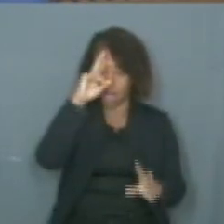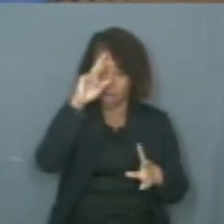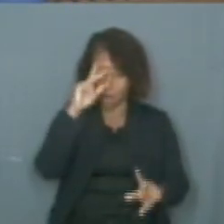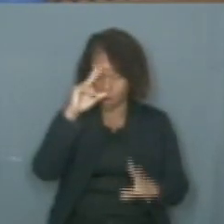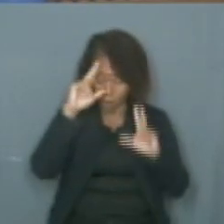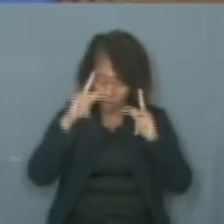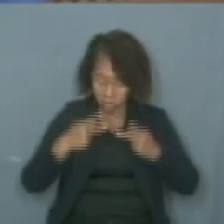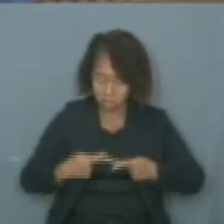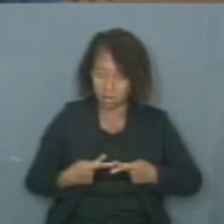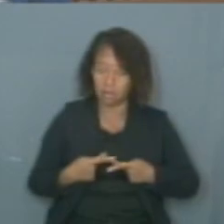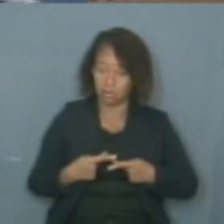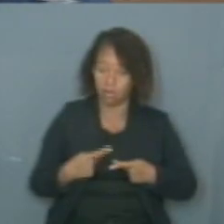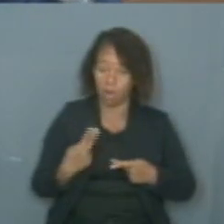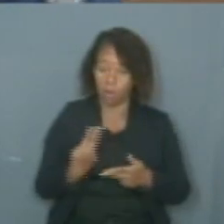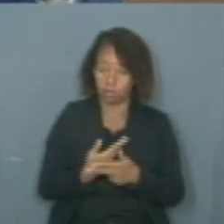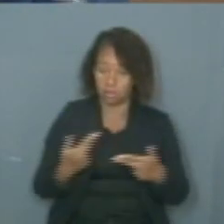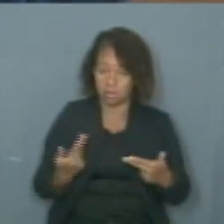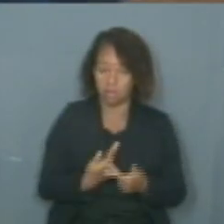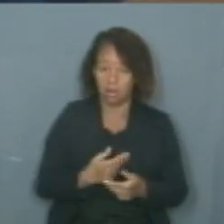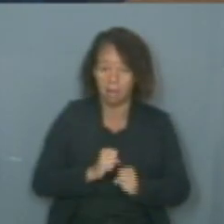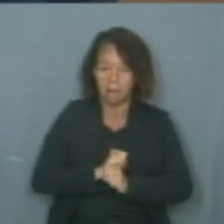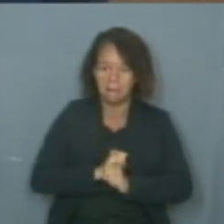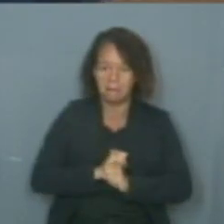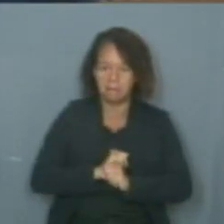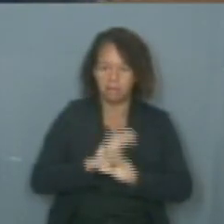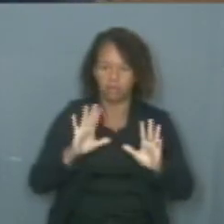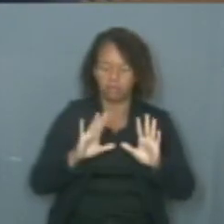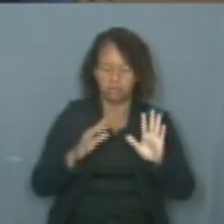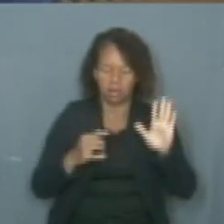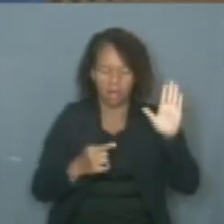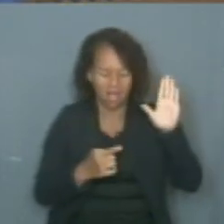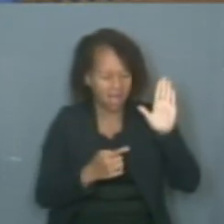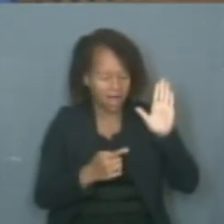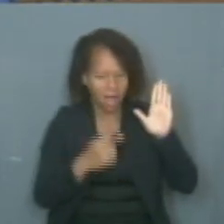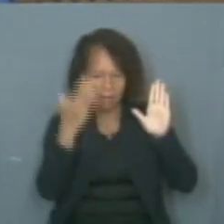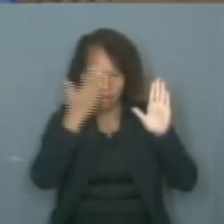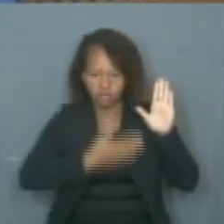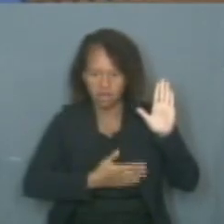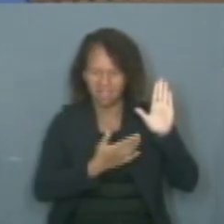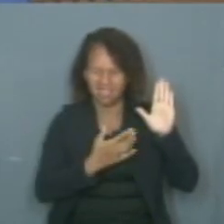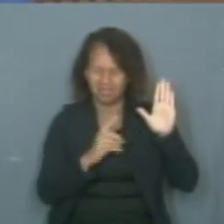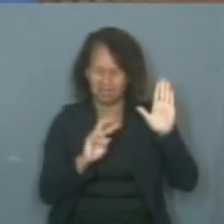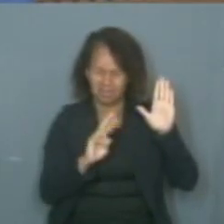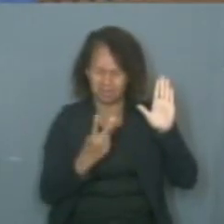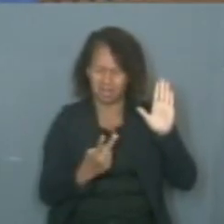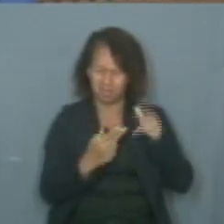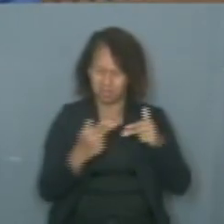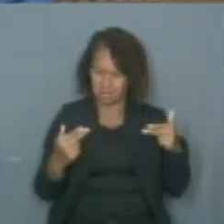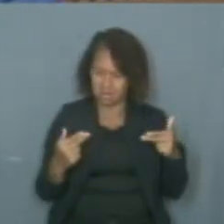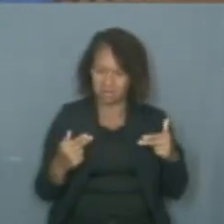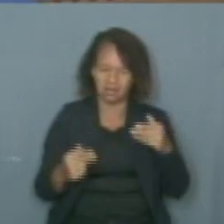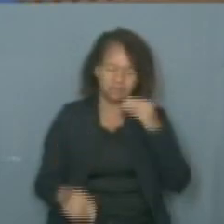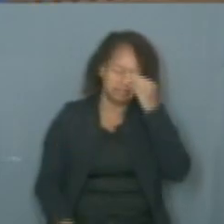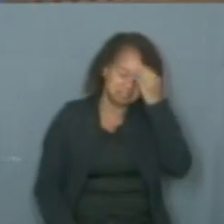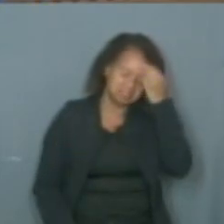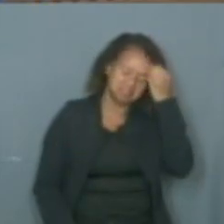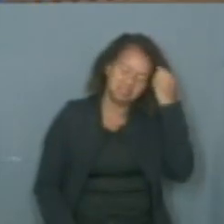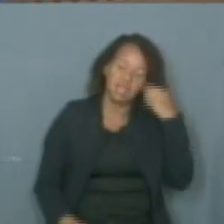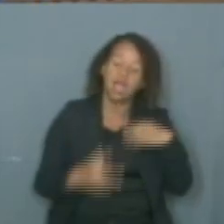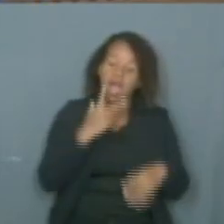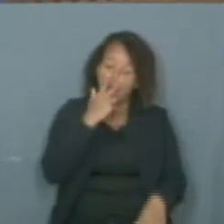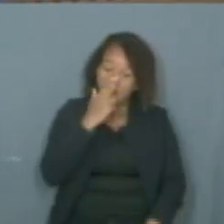os fatos, depois da bomba estourar, querem recriar os fatos. Eu acho que eles seguem